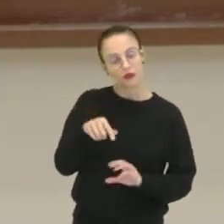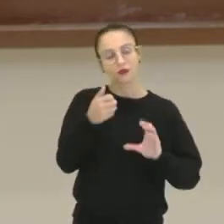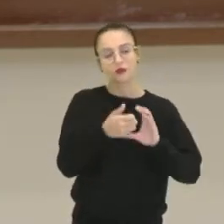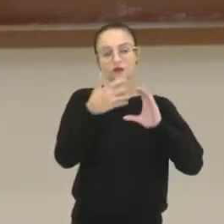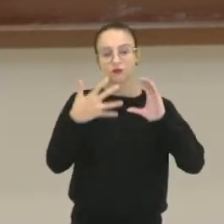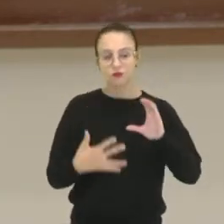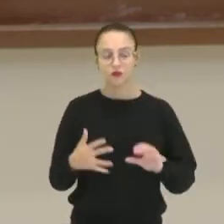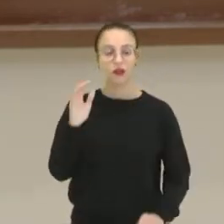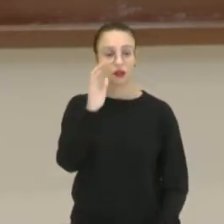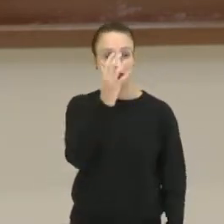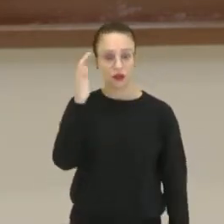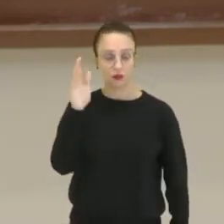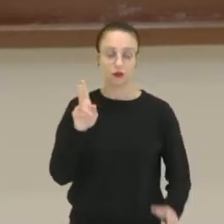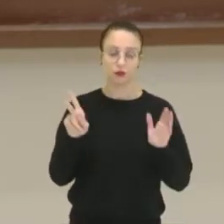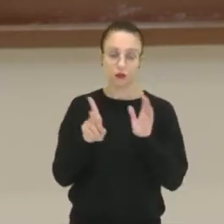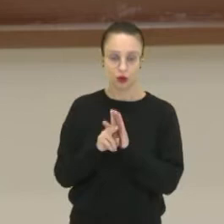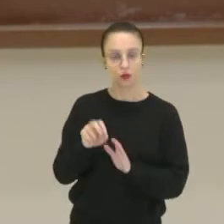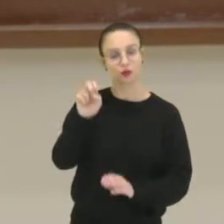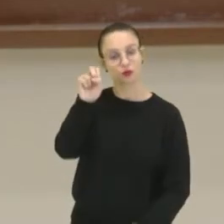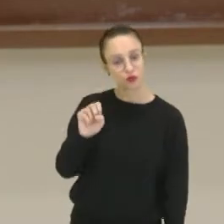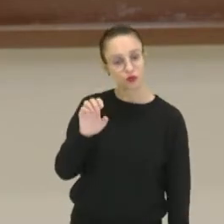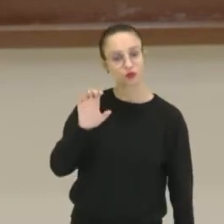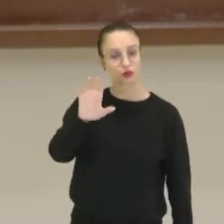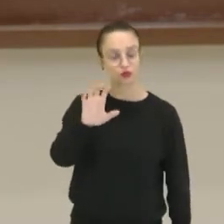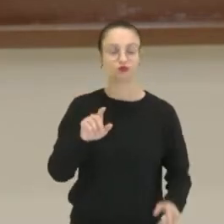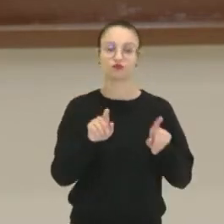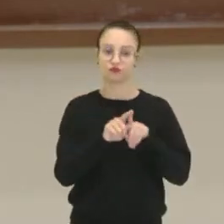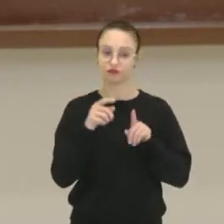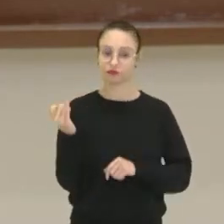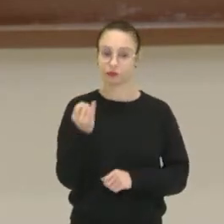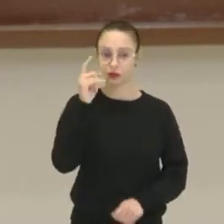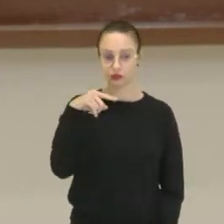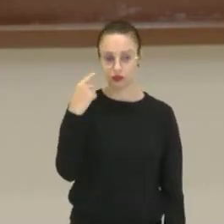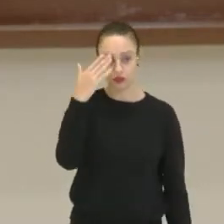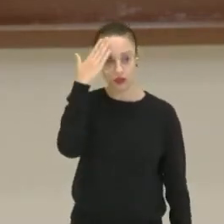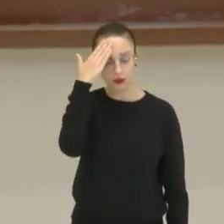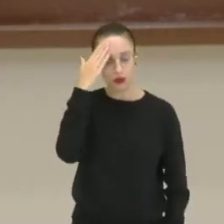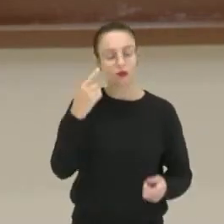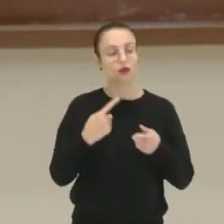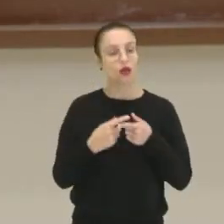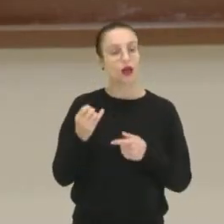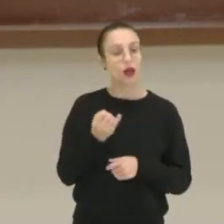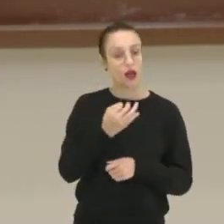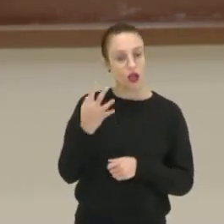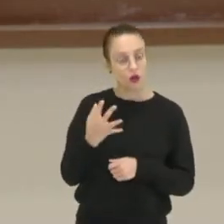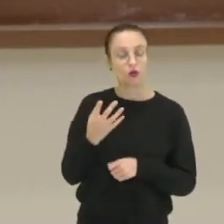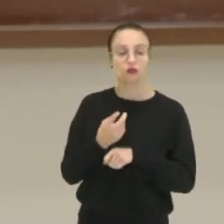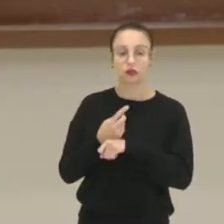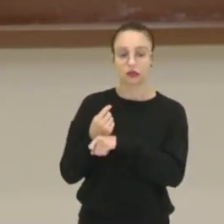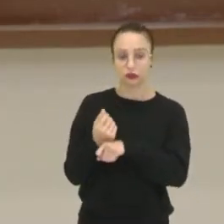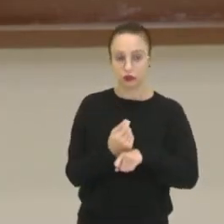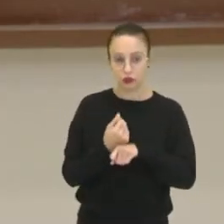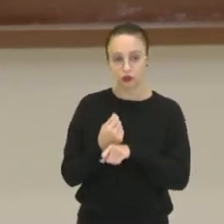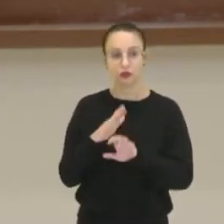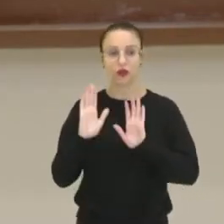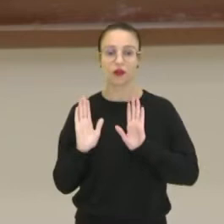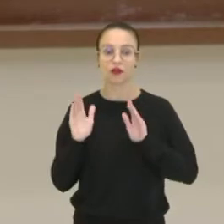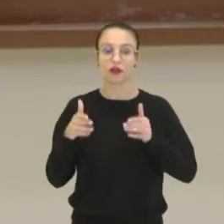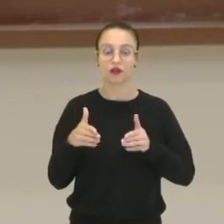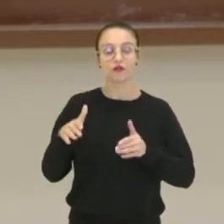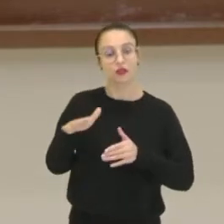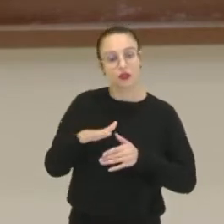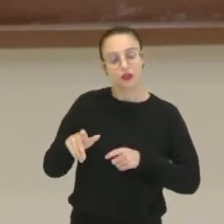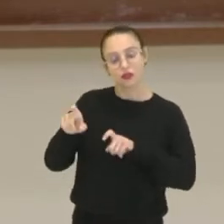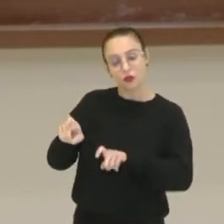características climáticas da região é importante a gente saber, porque, por exemplo, algumas atividades econômicas, como as voltadas para a